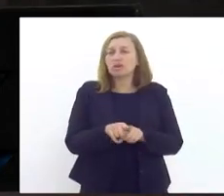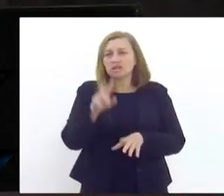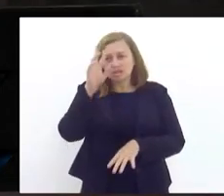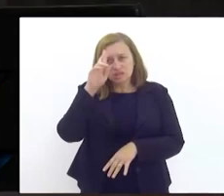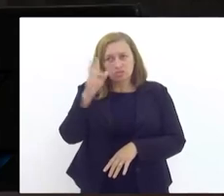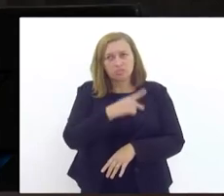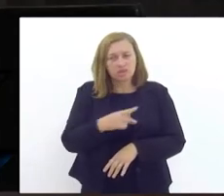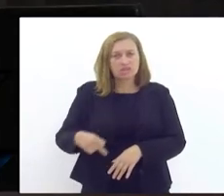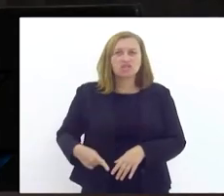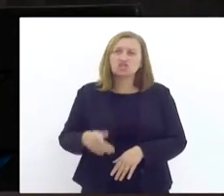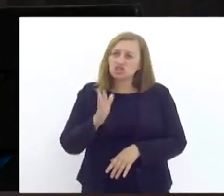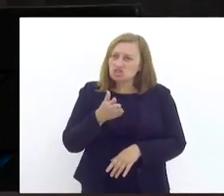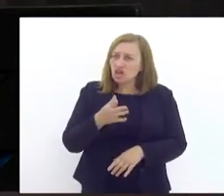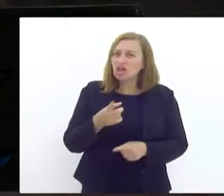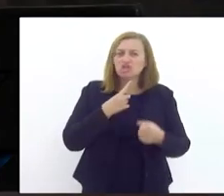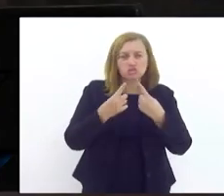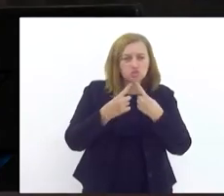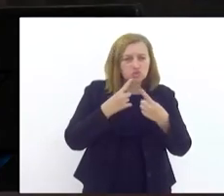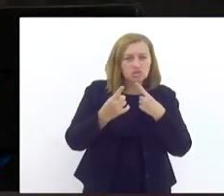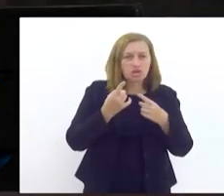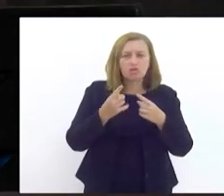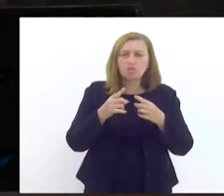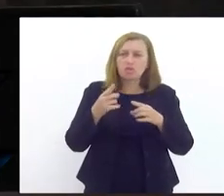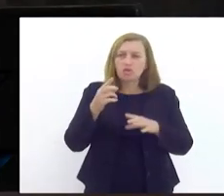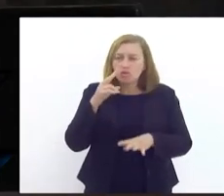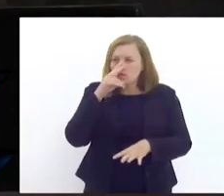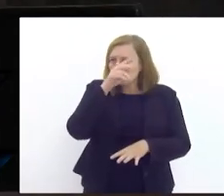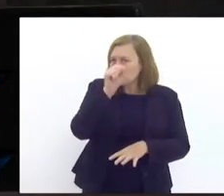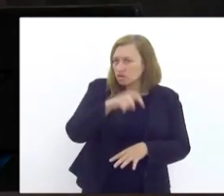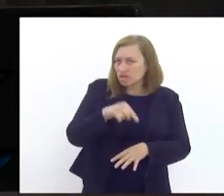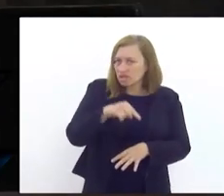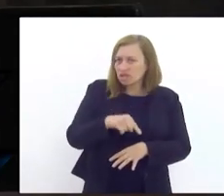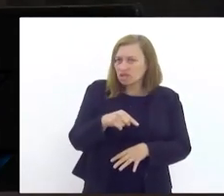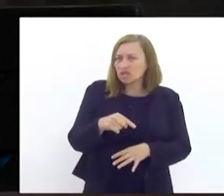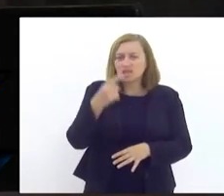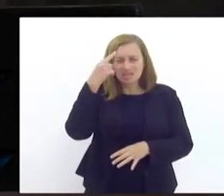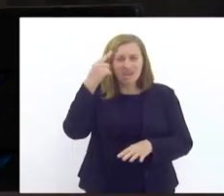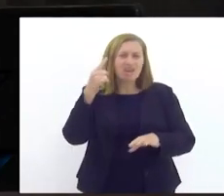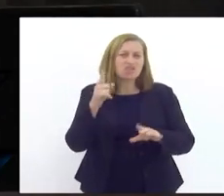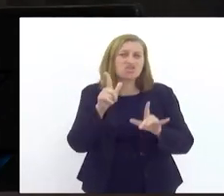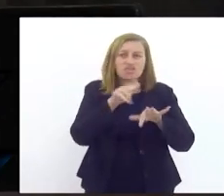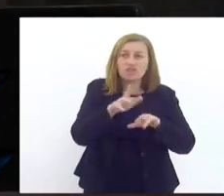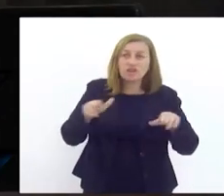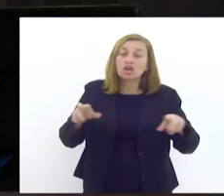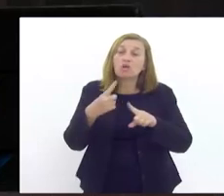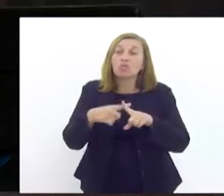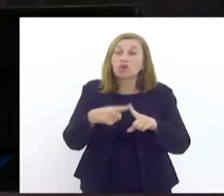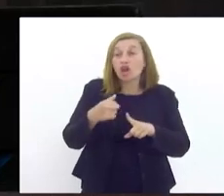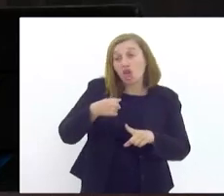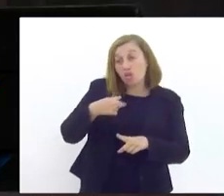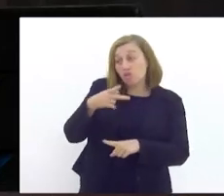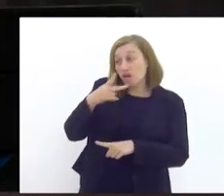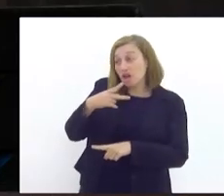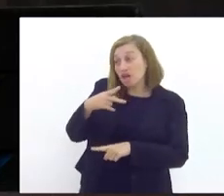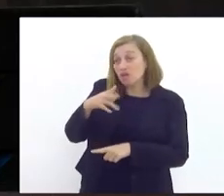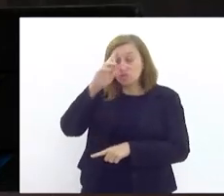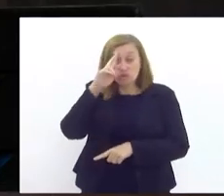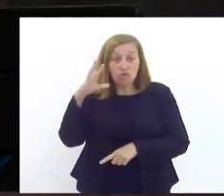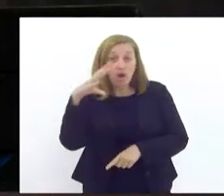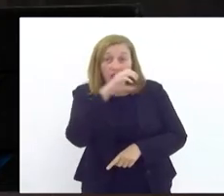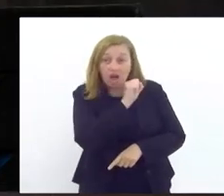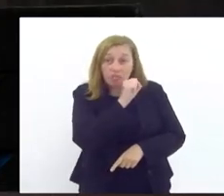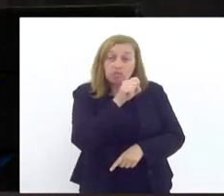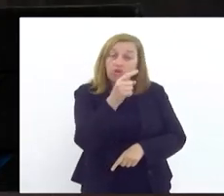protagonizamos debates muito calorosos aqui de divergência de ideias porque eu falei vossa excelência imediatamente